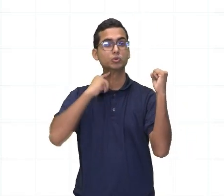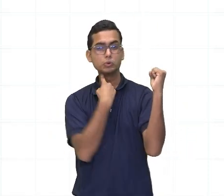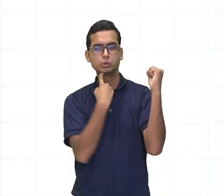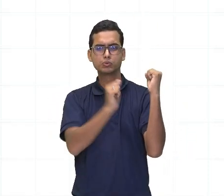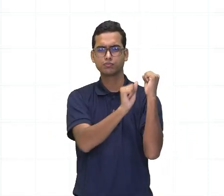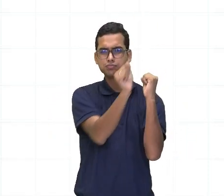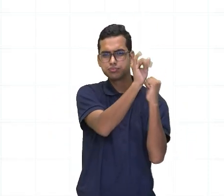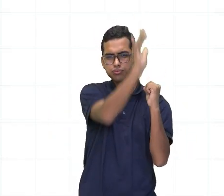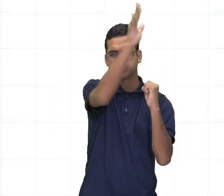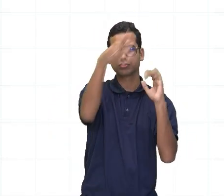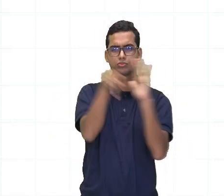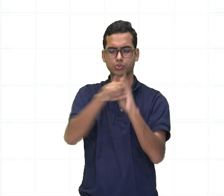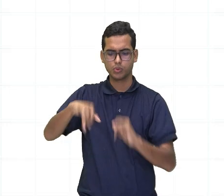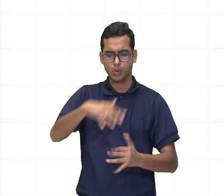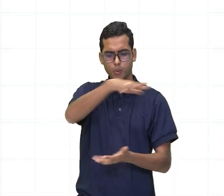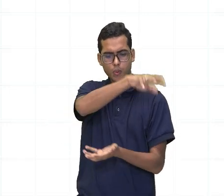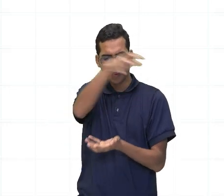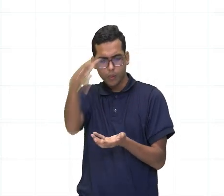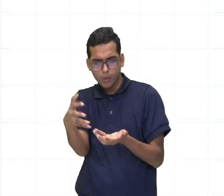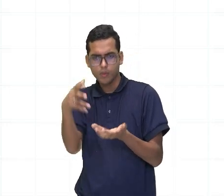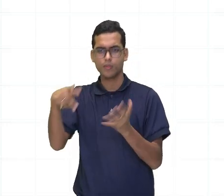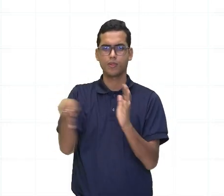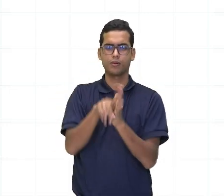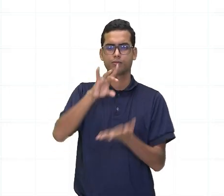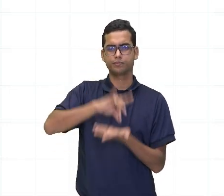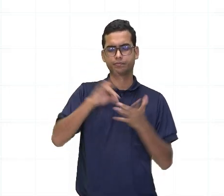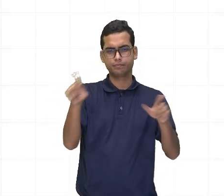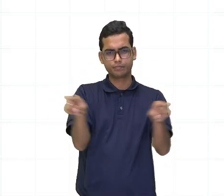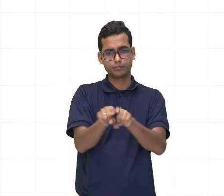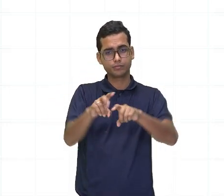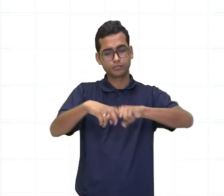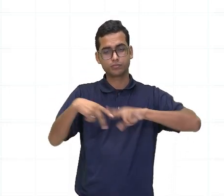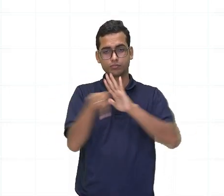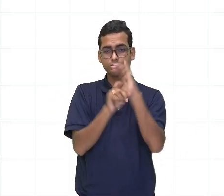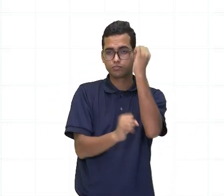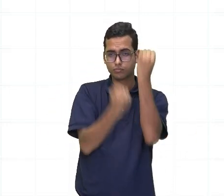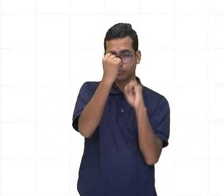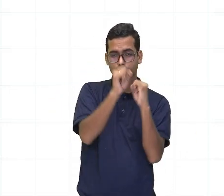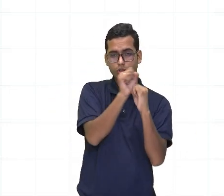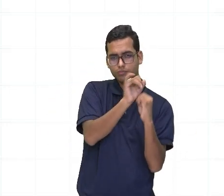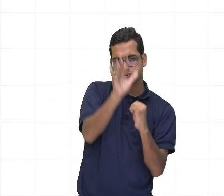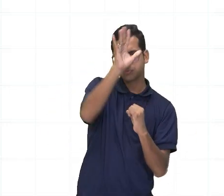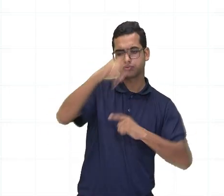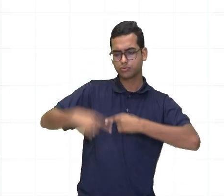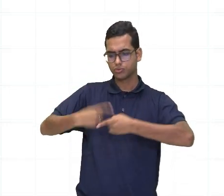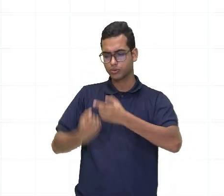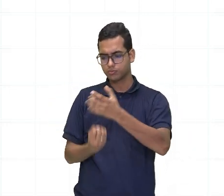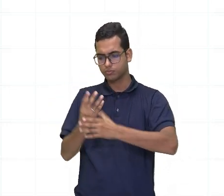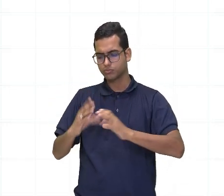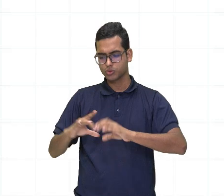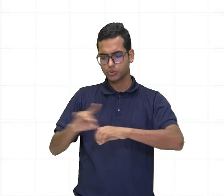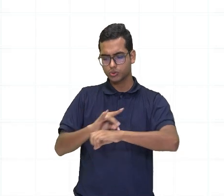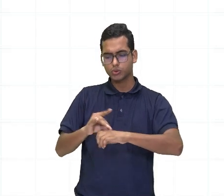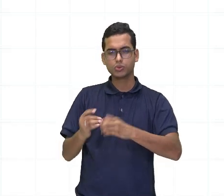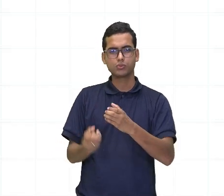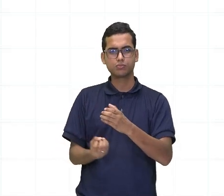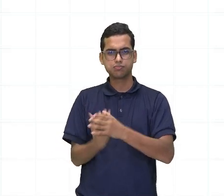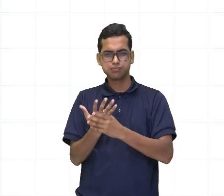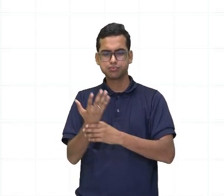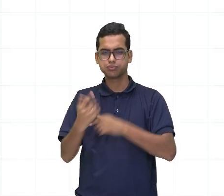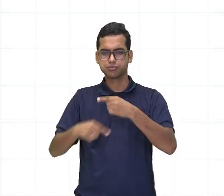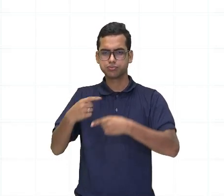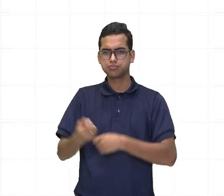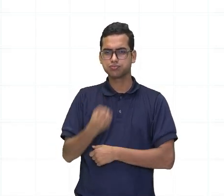ali ter interferência. Então, por isso que a usina termoelétrica ela tem essa desvantagem por conta da